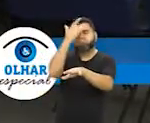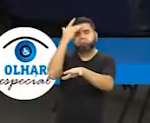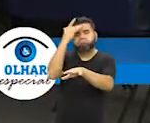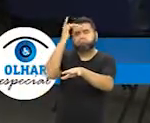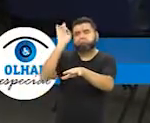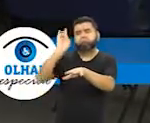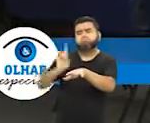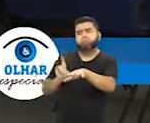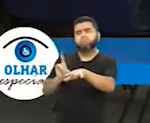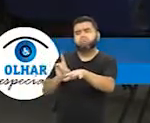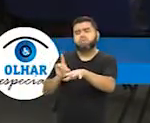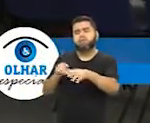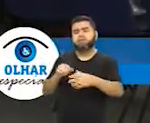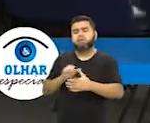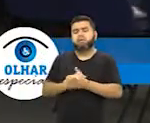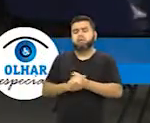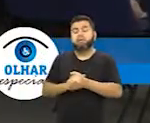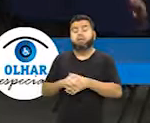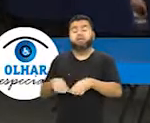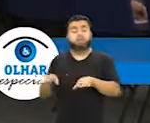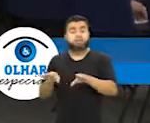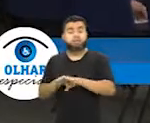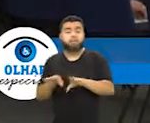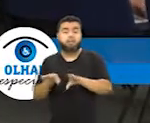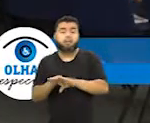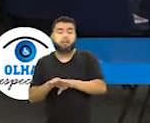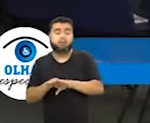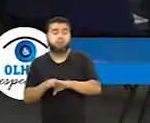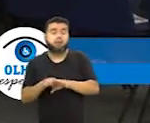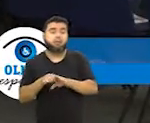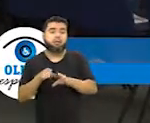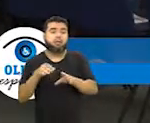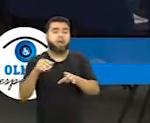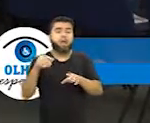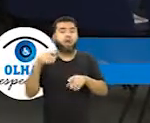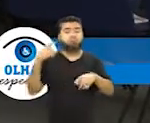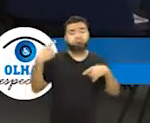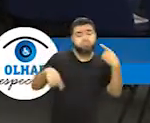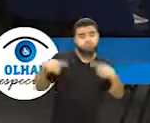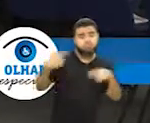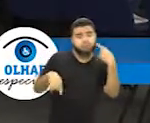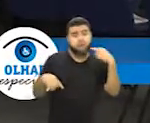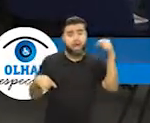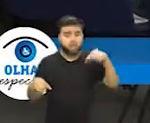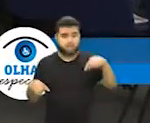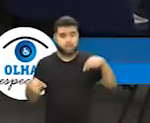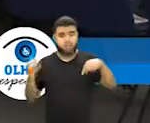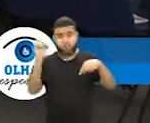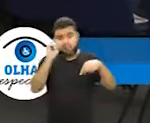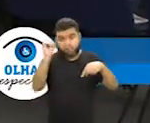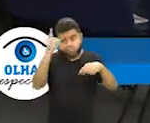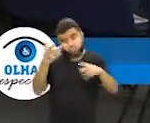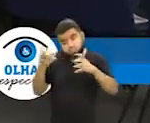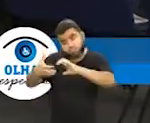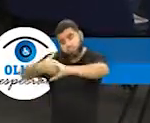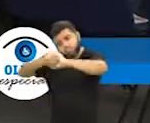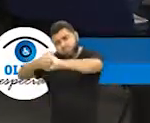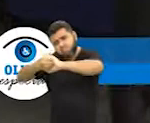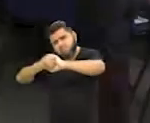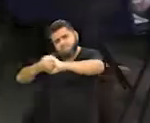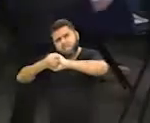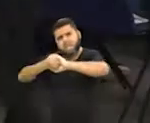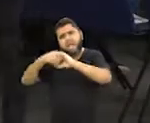deficiência, onde está sendo discutido aqui para a cidade de Osasco, aliás, parabenizar a cidade